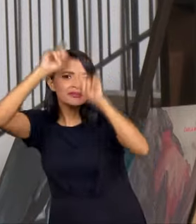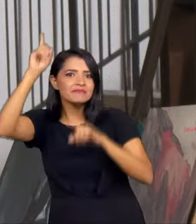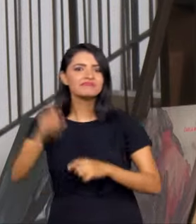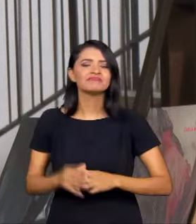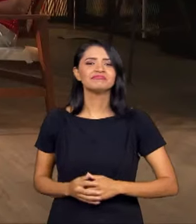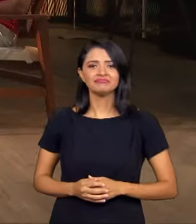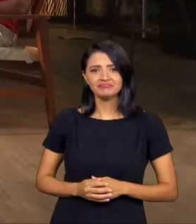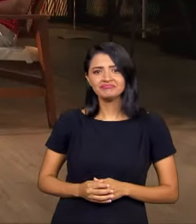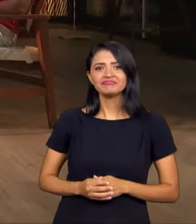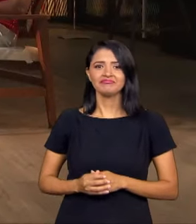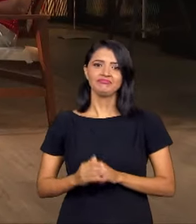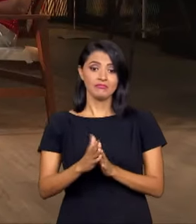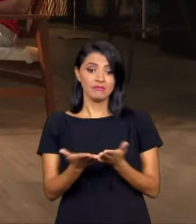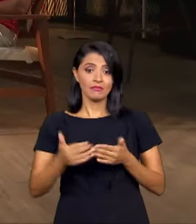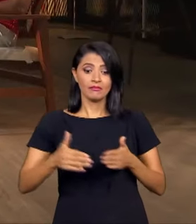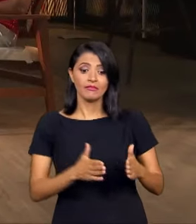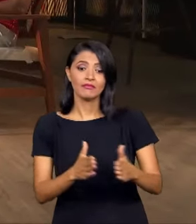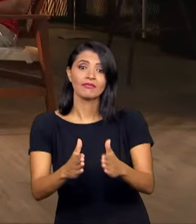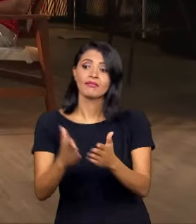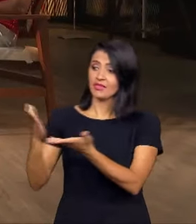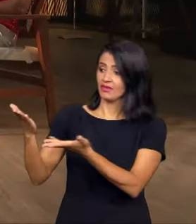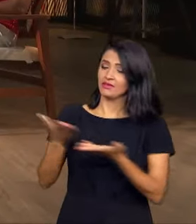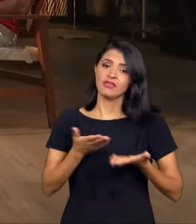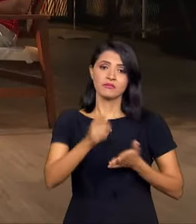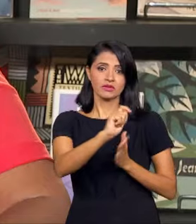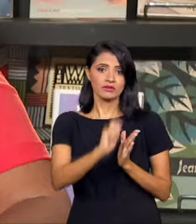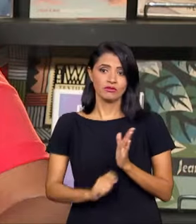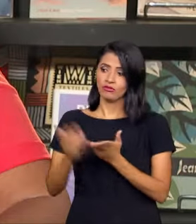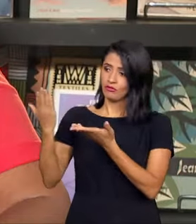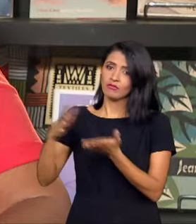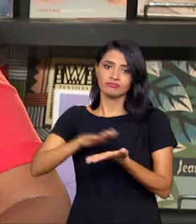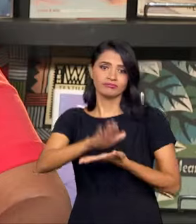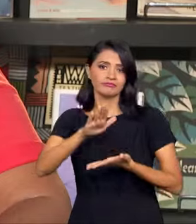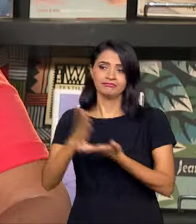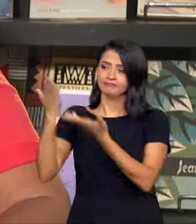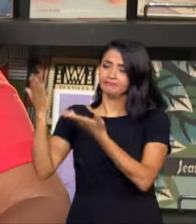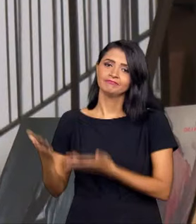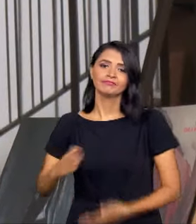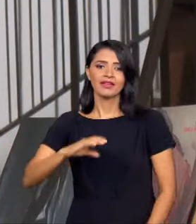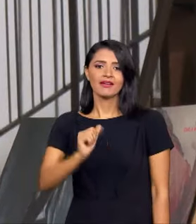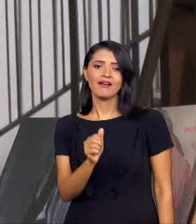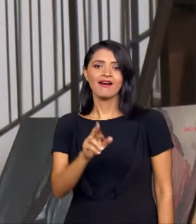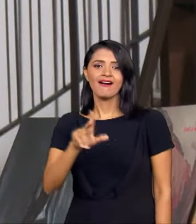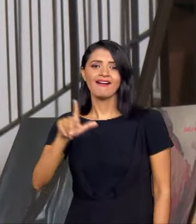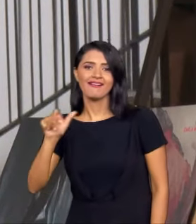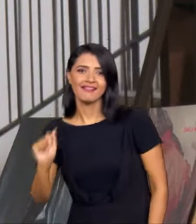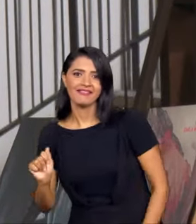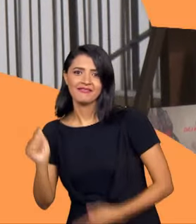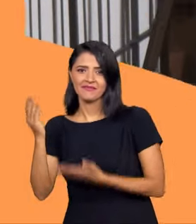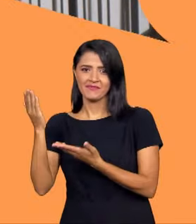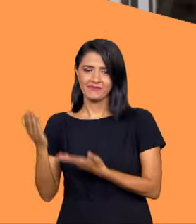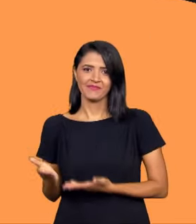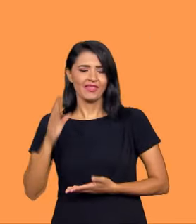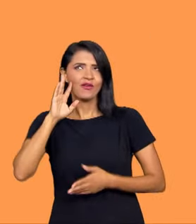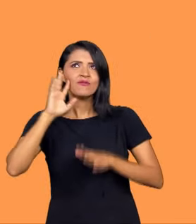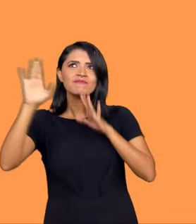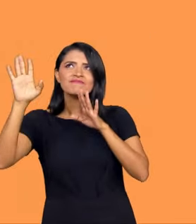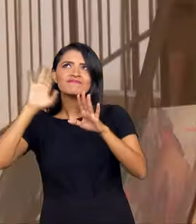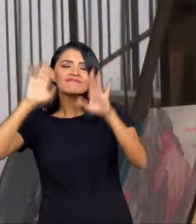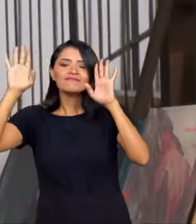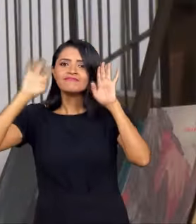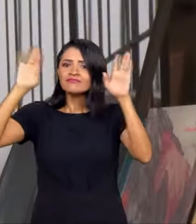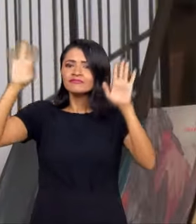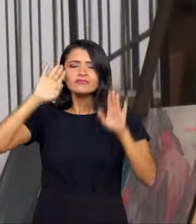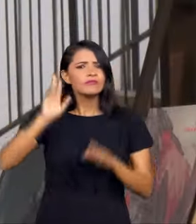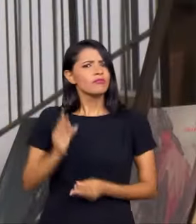da criação. O Trilha de Letras recebe a escritora e publicitária Carla Madeira. Eu